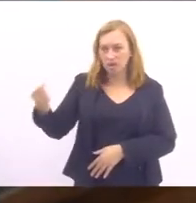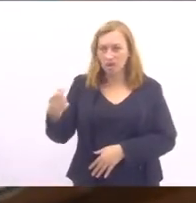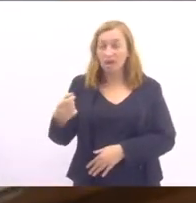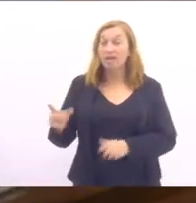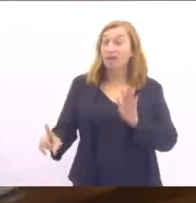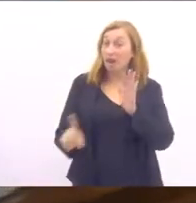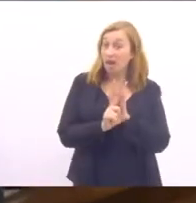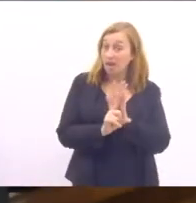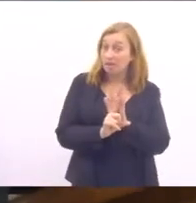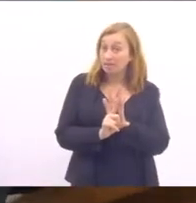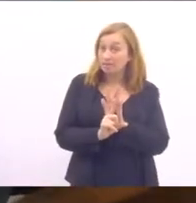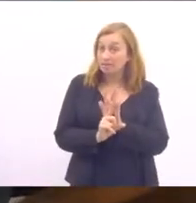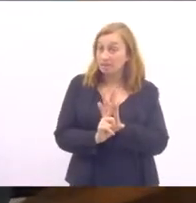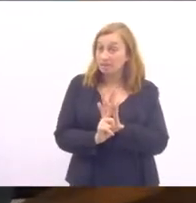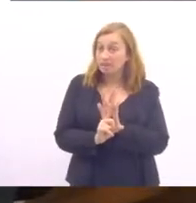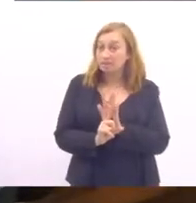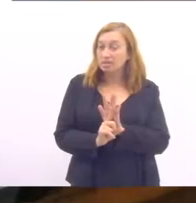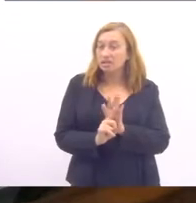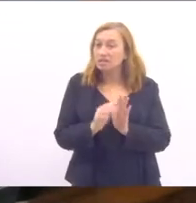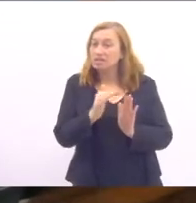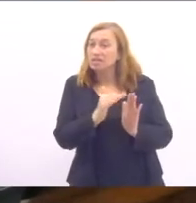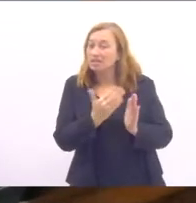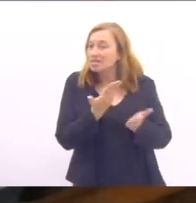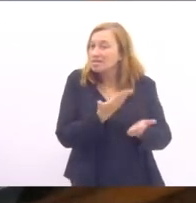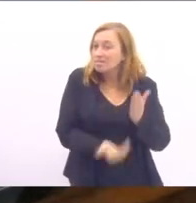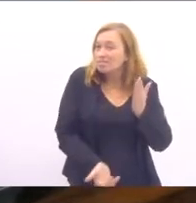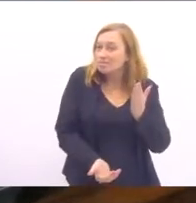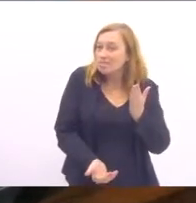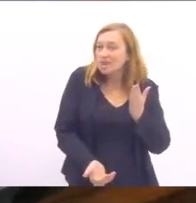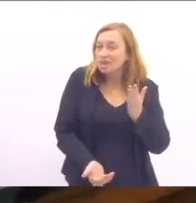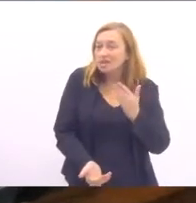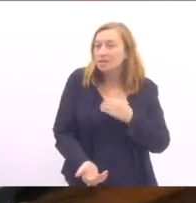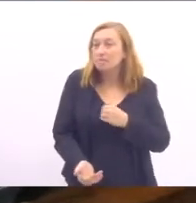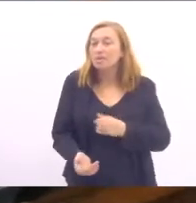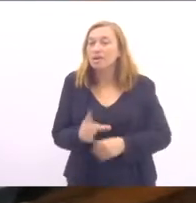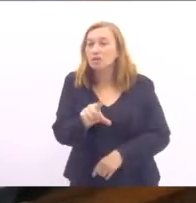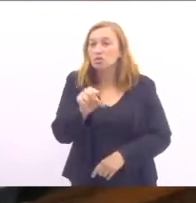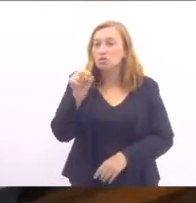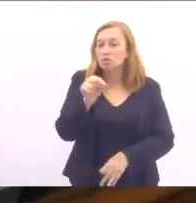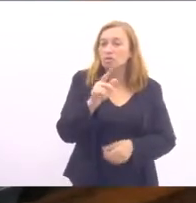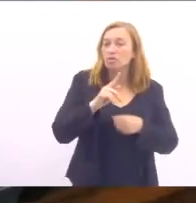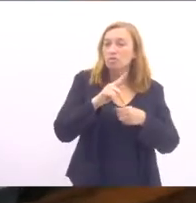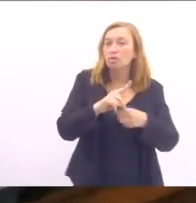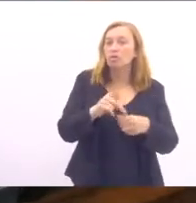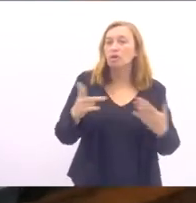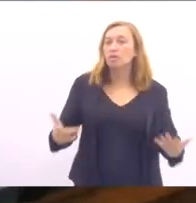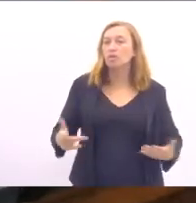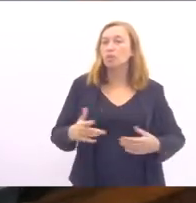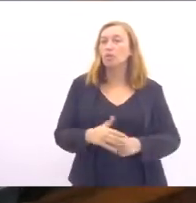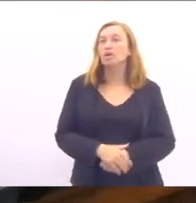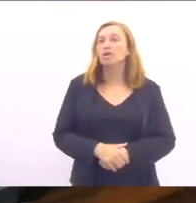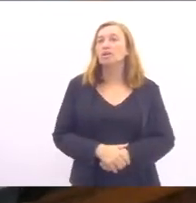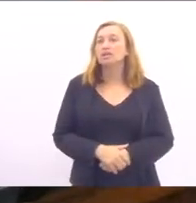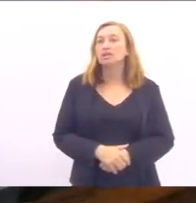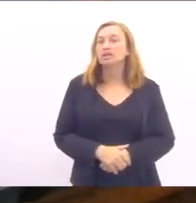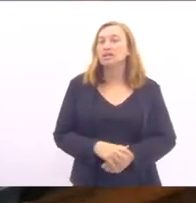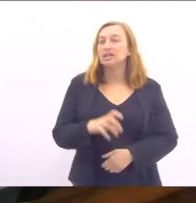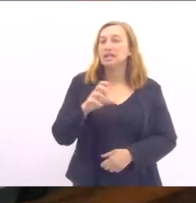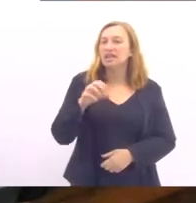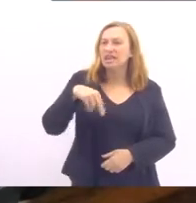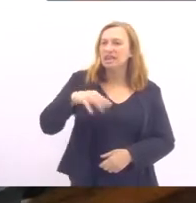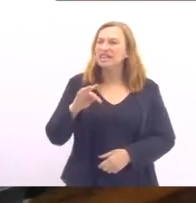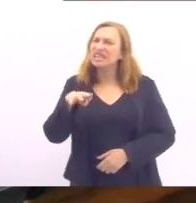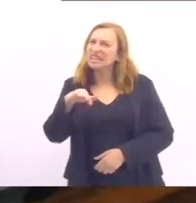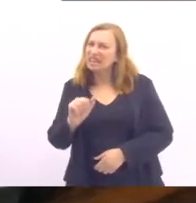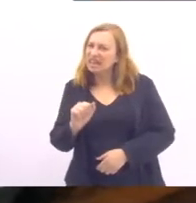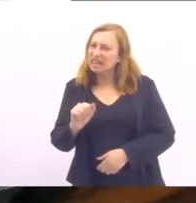lei ela acaba de cair por terra pela decisão do procurador Quintanilha, da